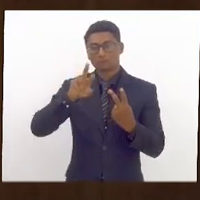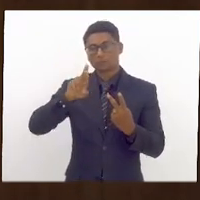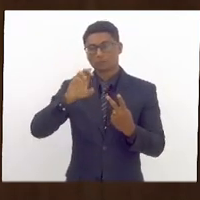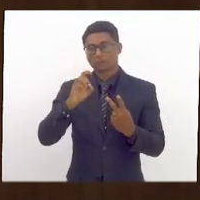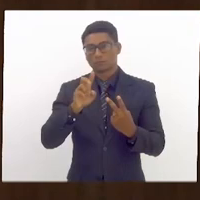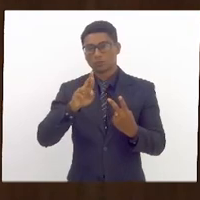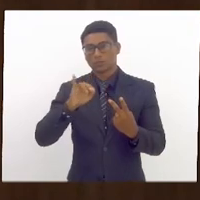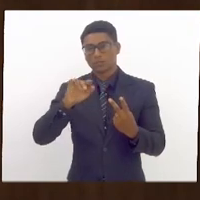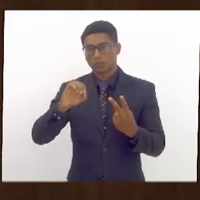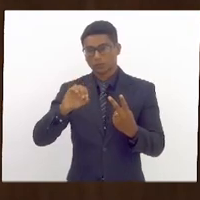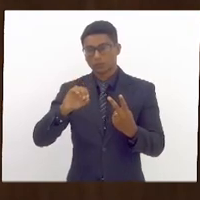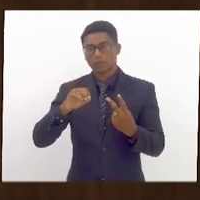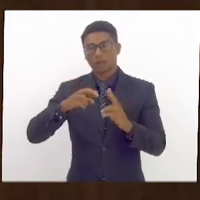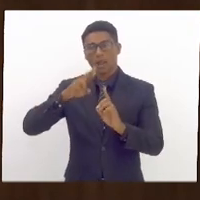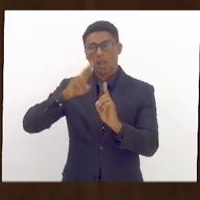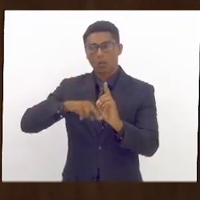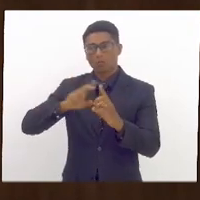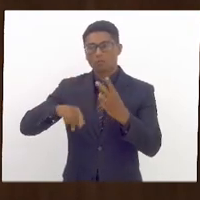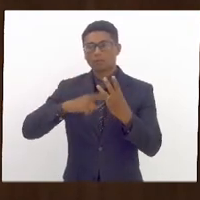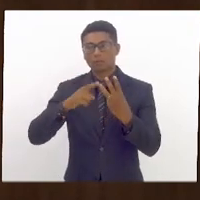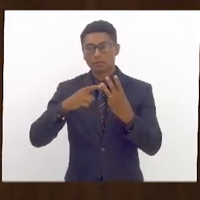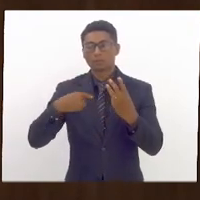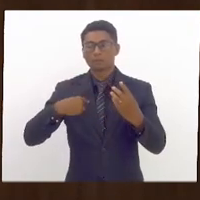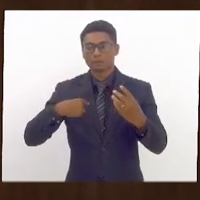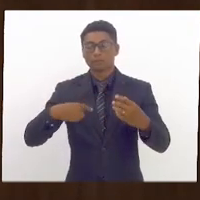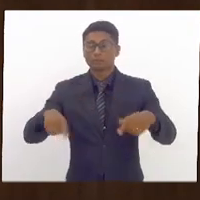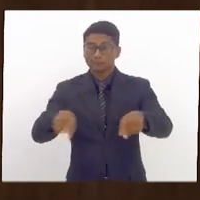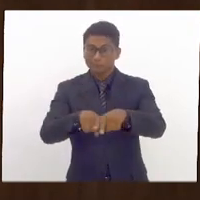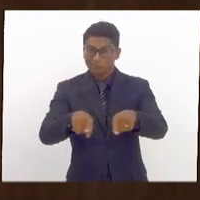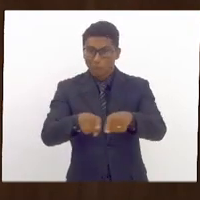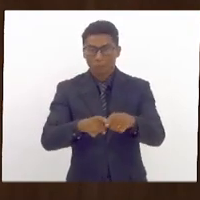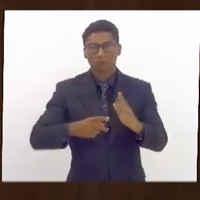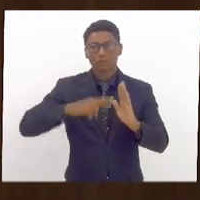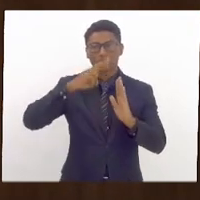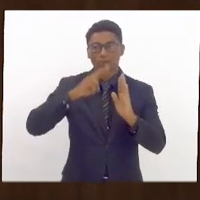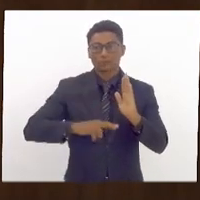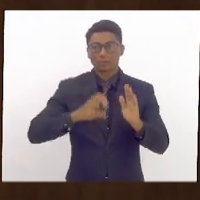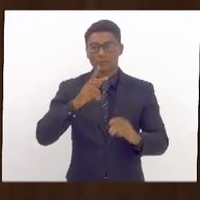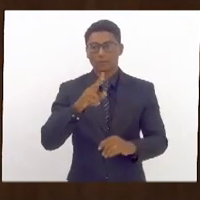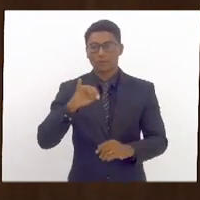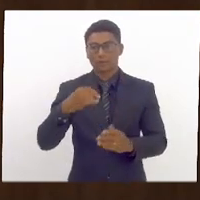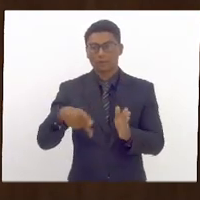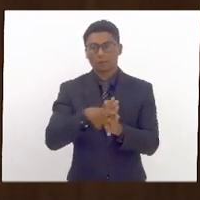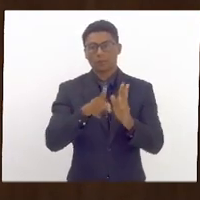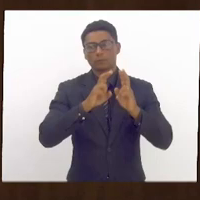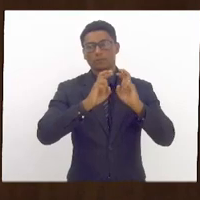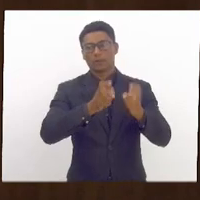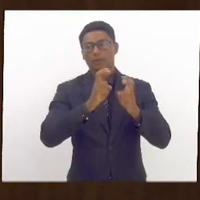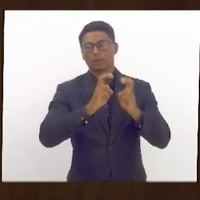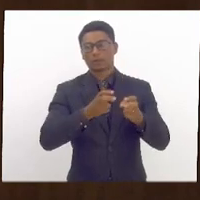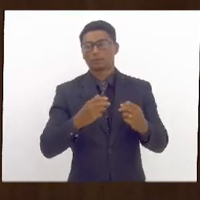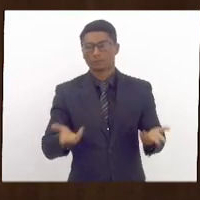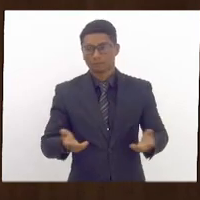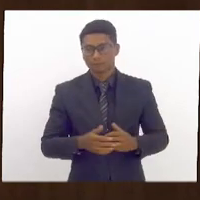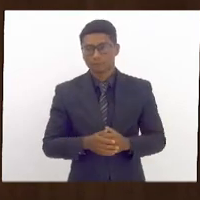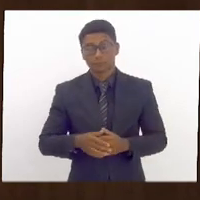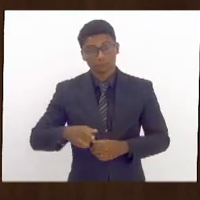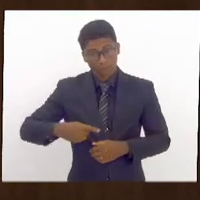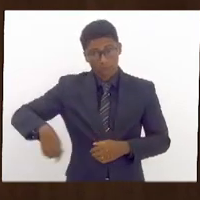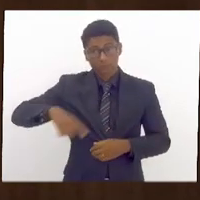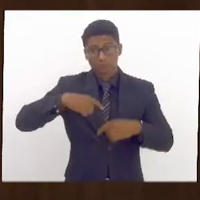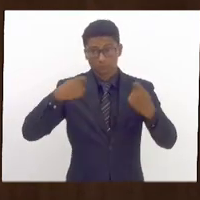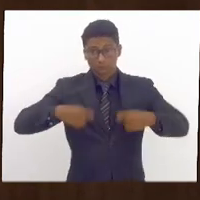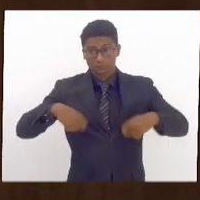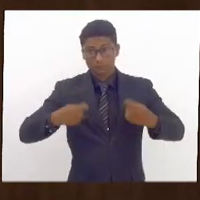efetivo. E o relatório da CPI dos trens, deputada Lucinha presidiu, eu fui relator. Mas a gente precisa pautar também